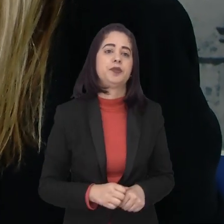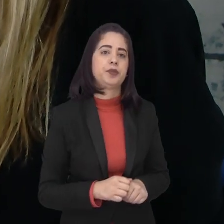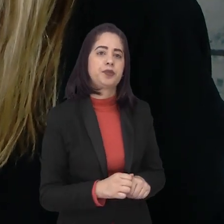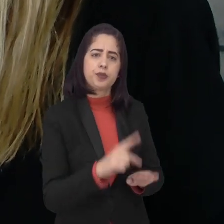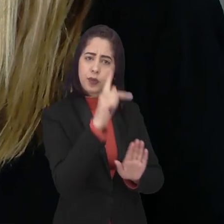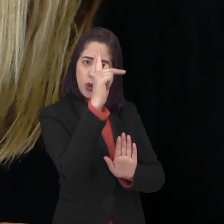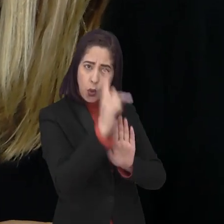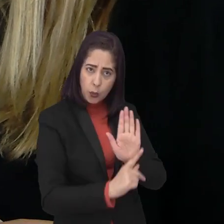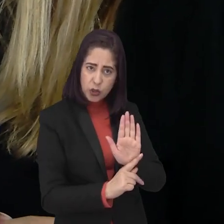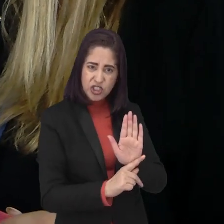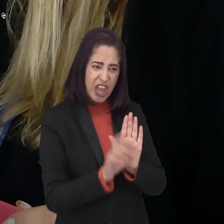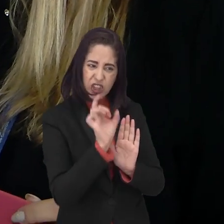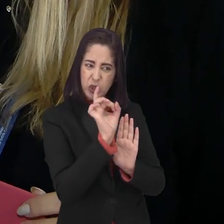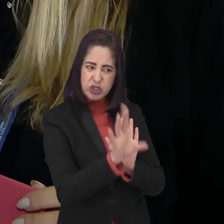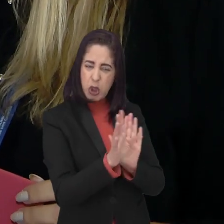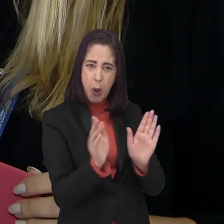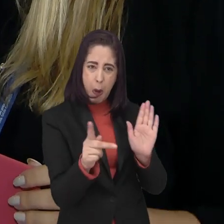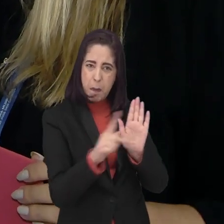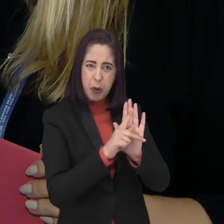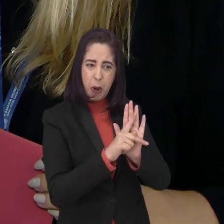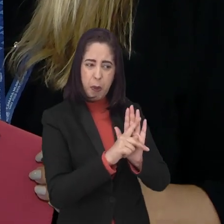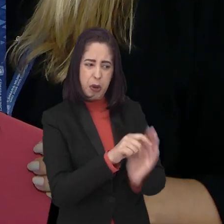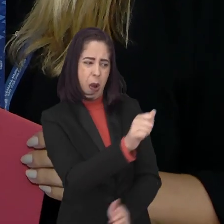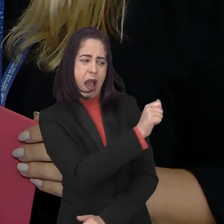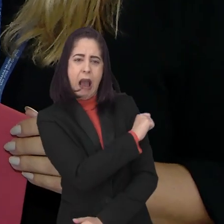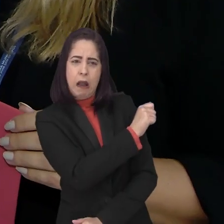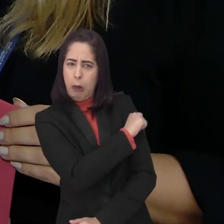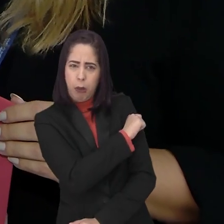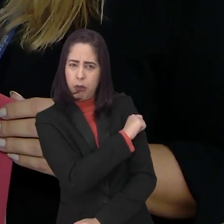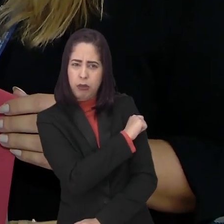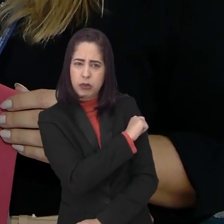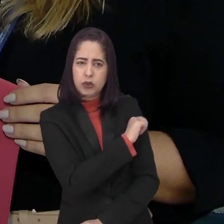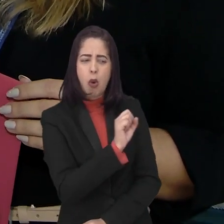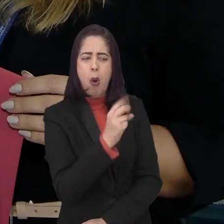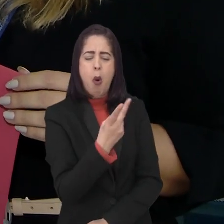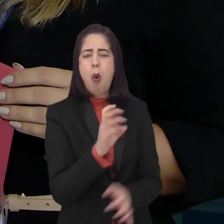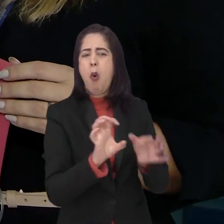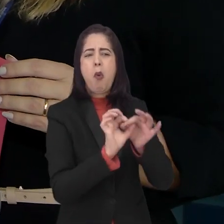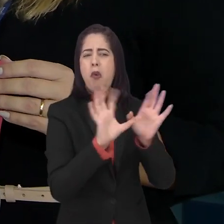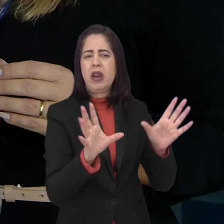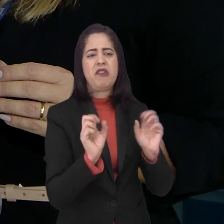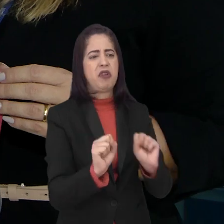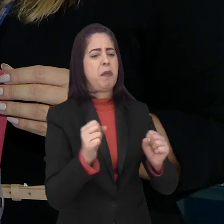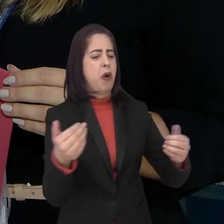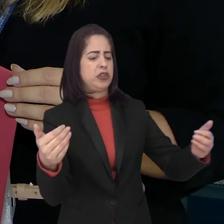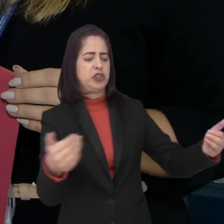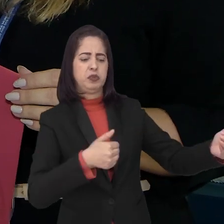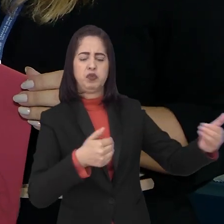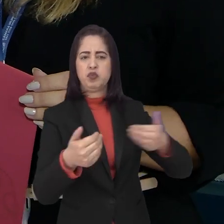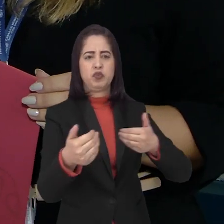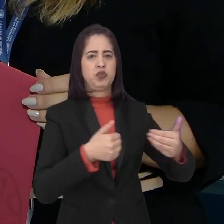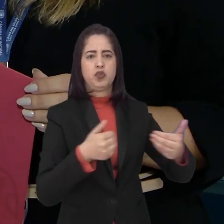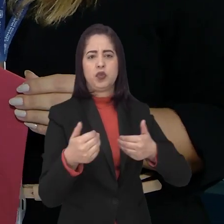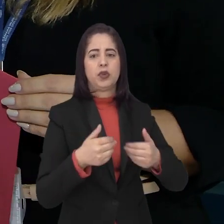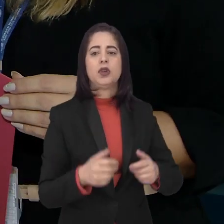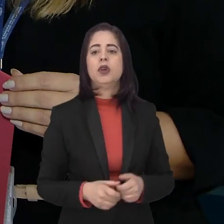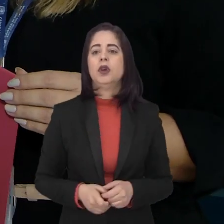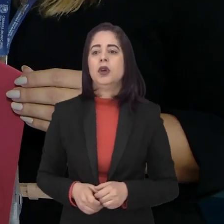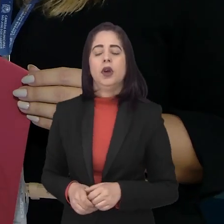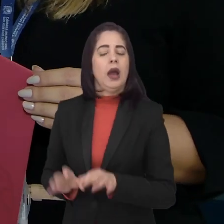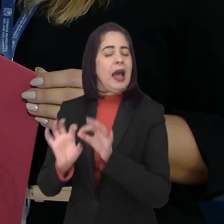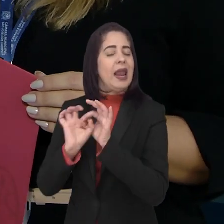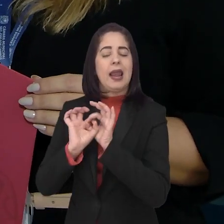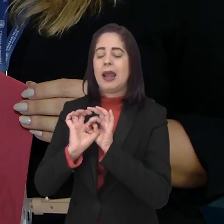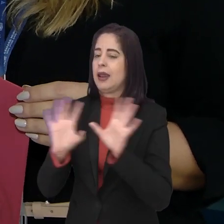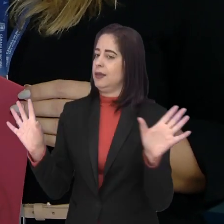Visite a Câmara, Ellen, ele é só para colégios, é para colégios só municipais ou qualquer instituição pode marcar uma visita aqui na